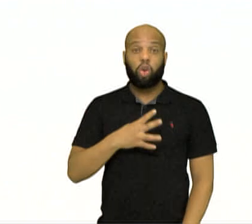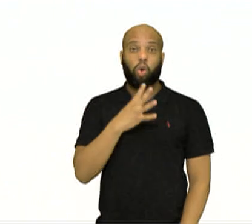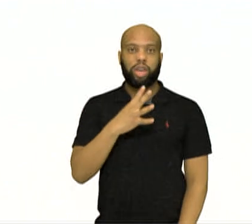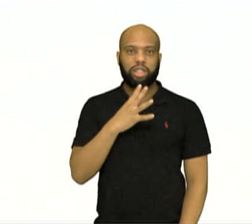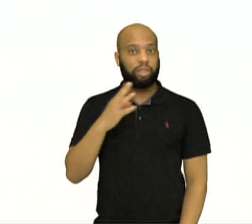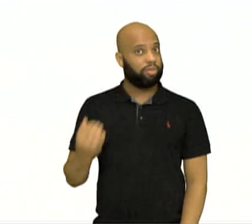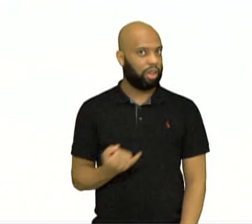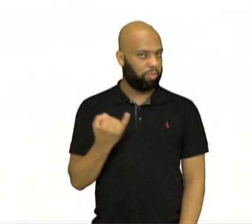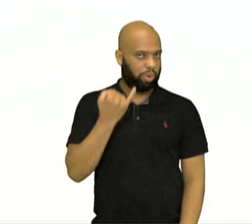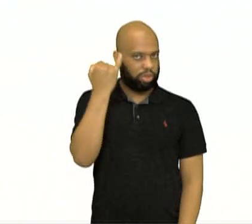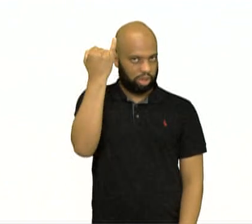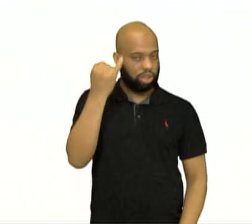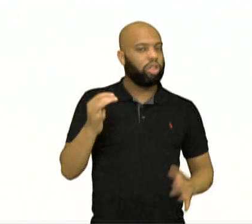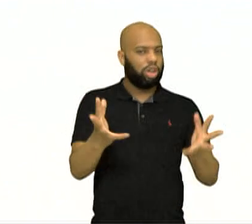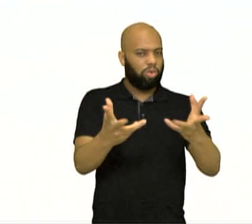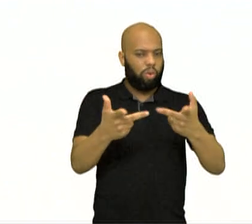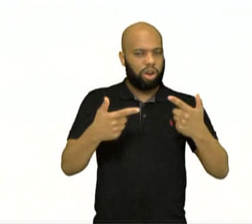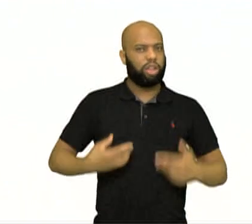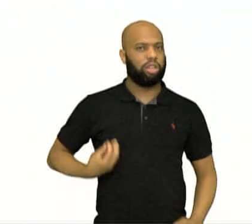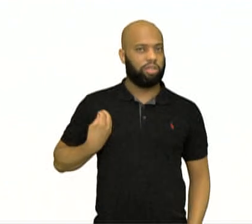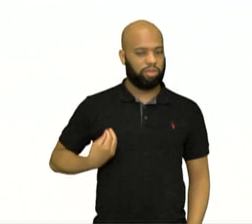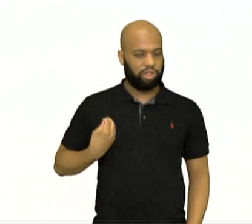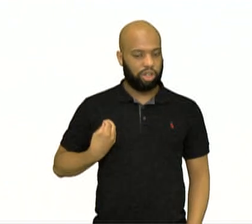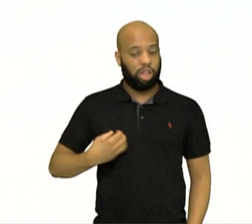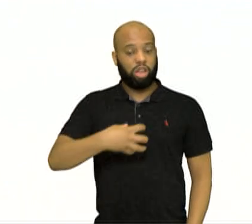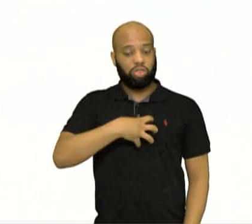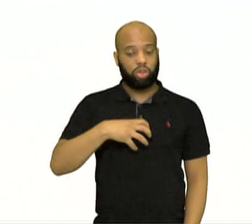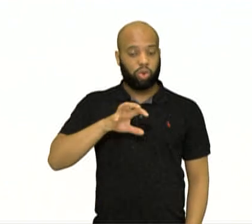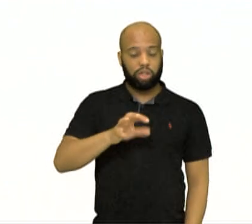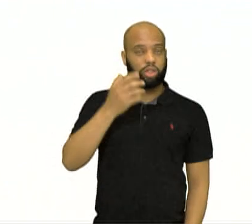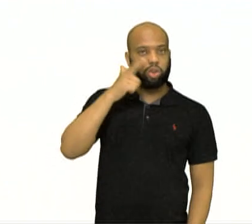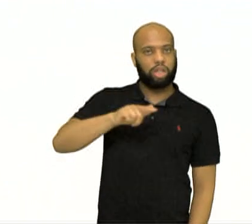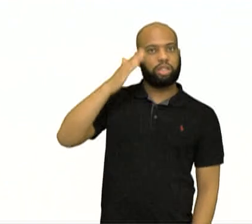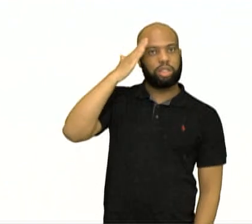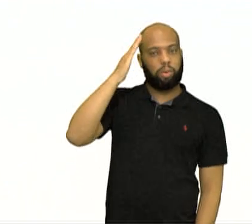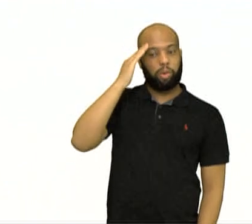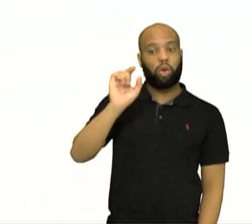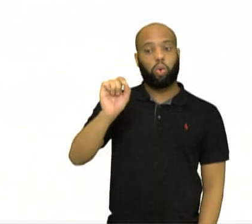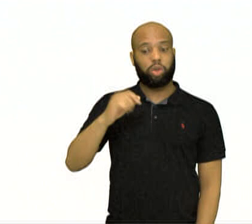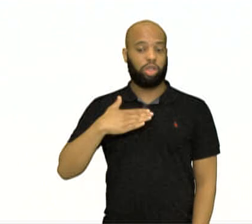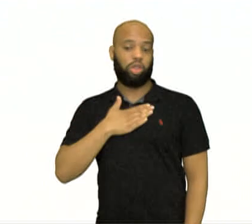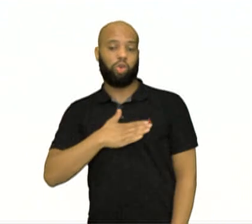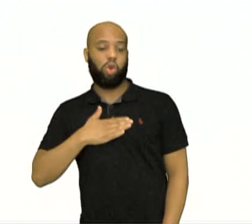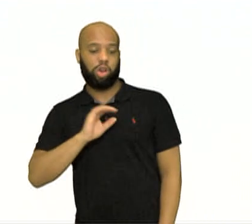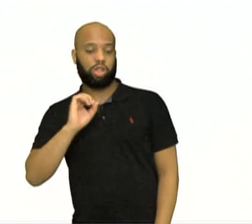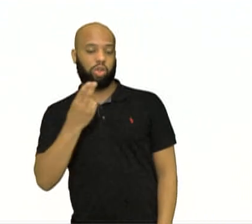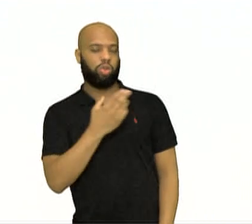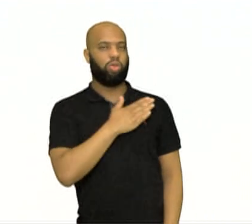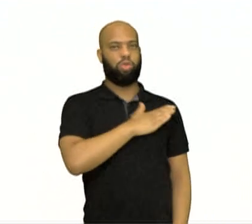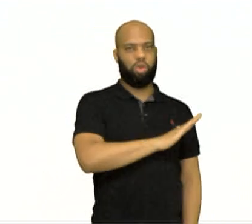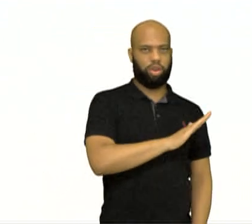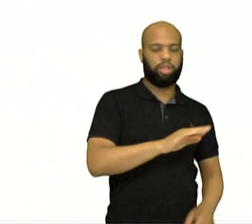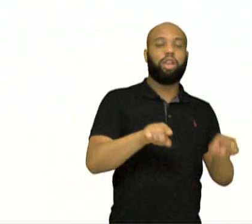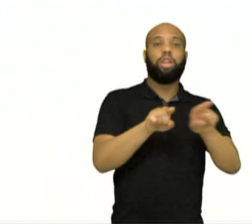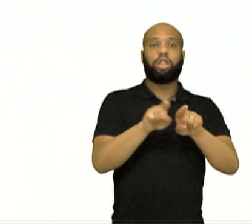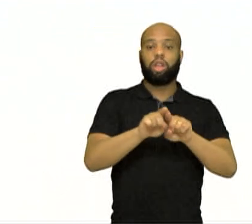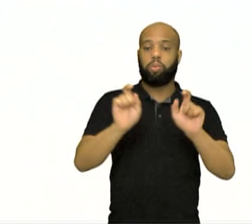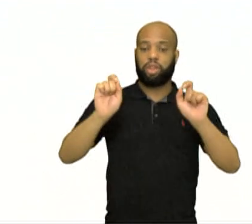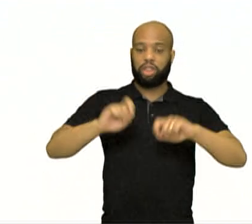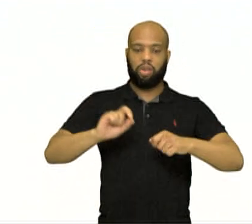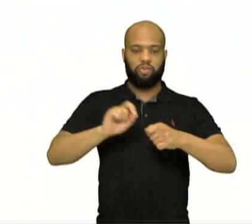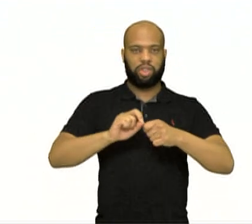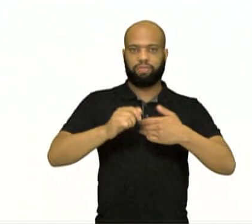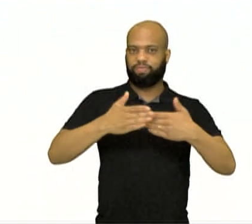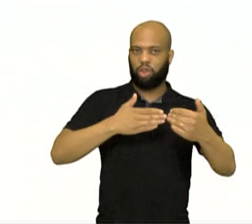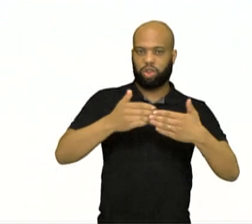vida. Por meio dele, sabemos o que gostamos ou não, quais são nossos sonhos e como alcançá-los. Também por meio dele podemos realizar qualquer